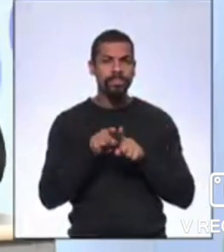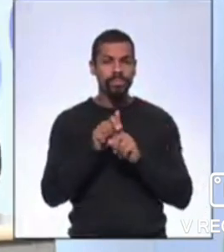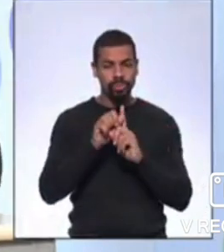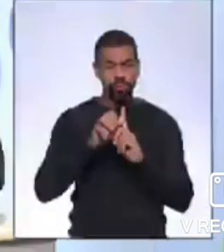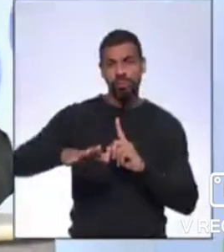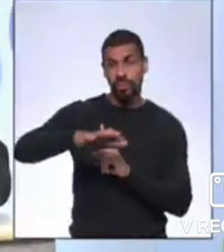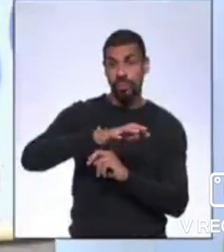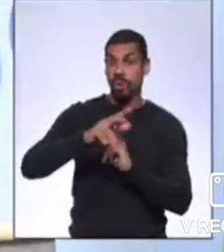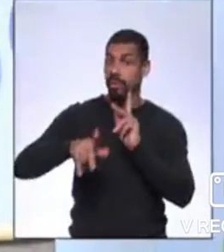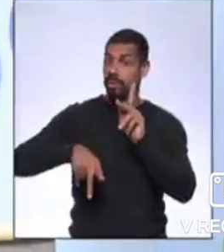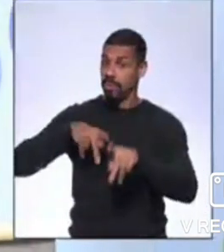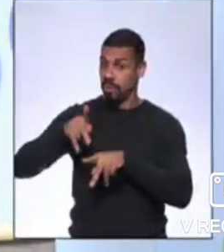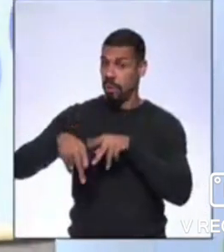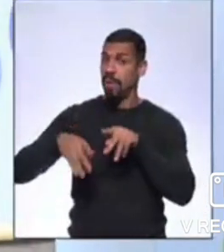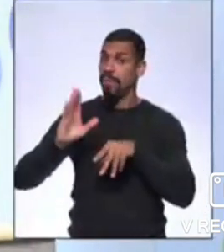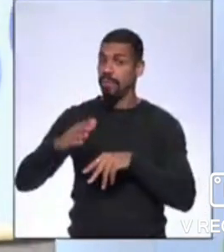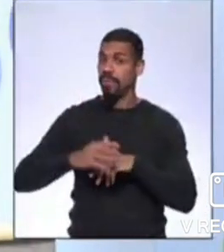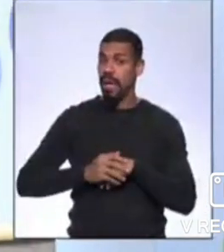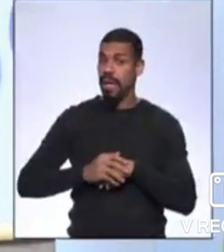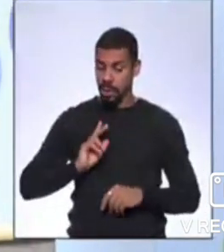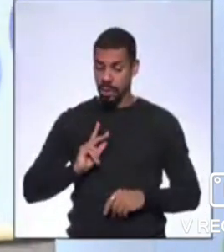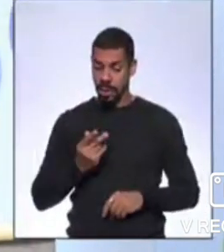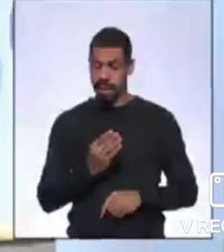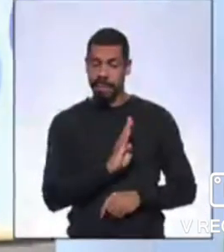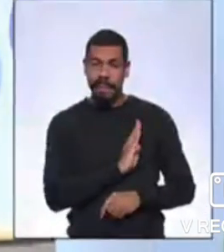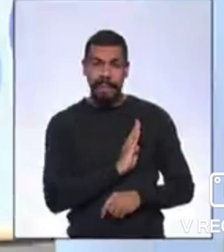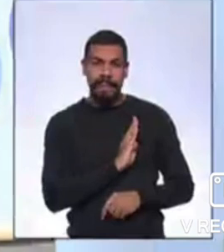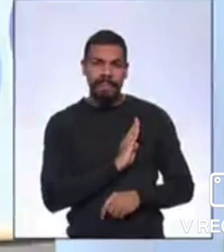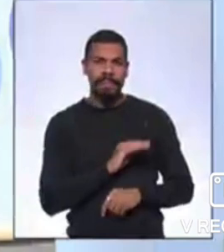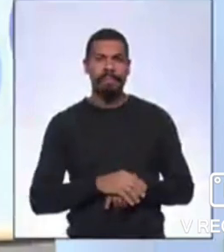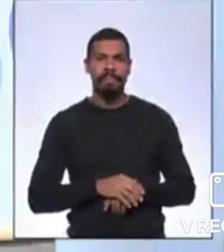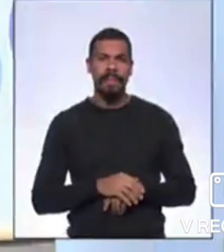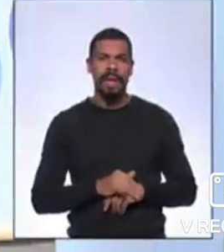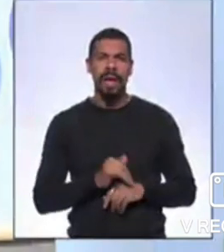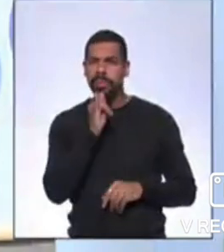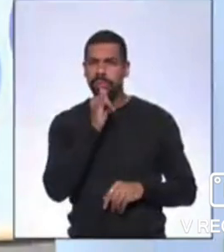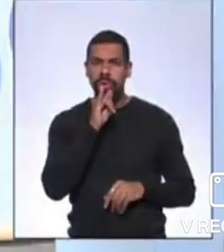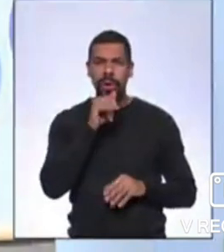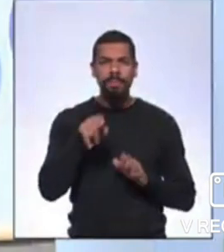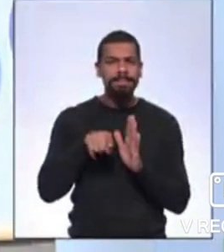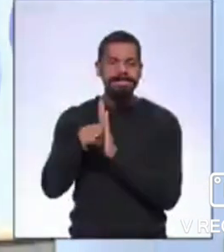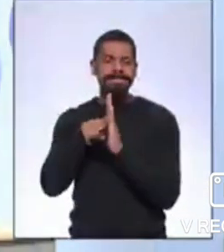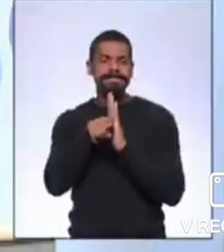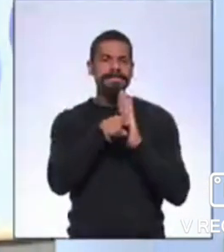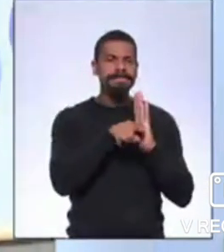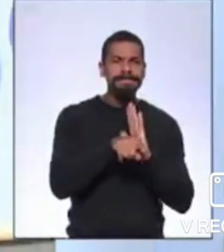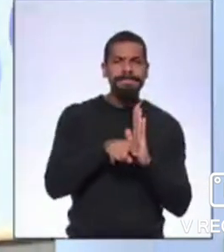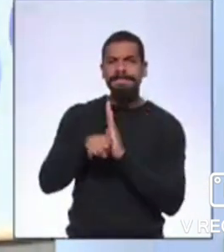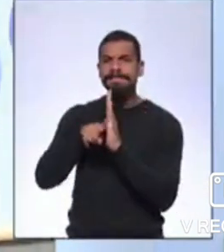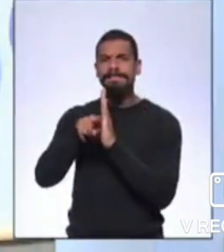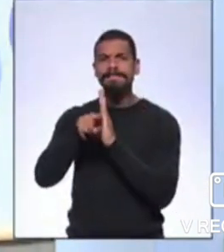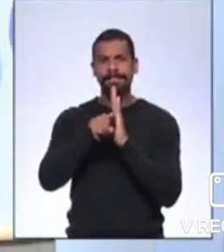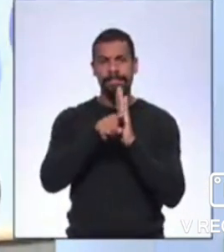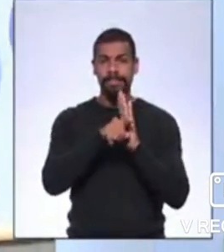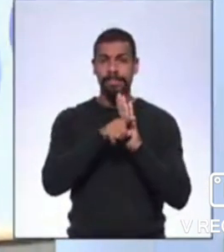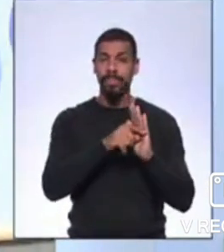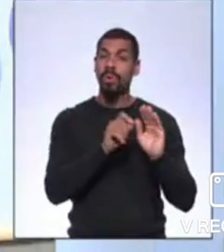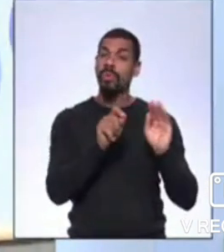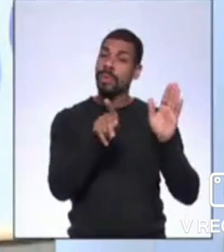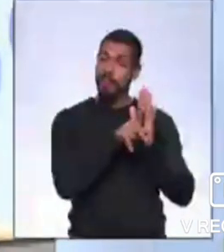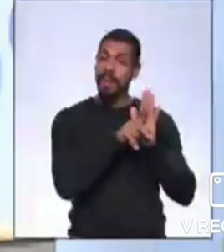civilizações, os povos ali, e que os hebreus também captaram, pegaram, absorveram uma parte aí do código